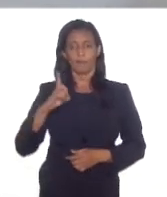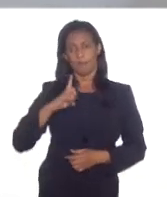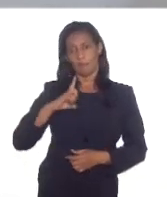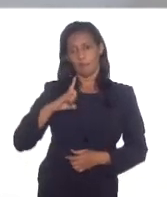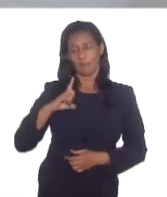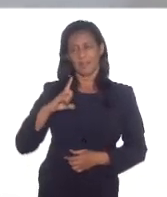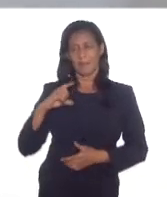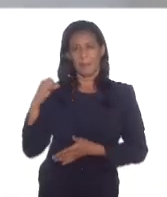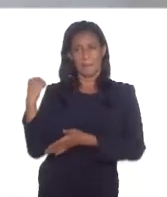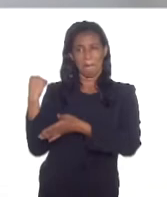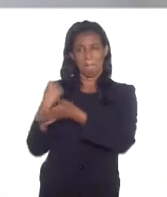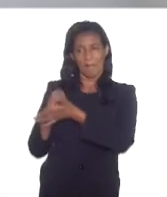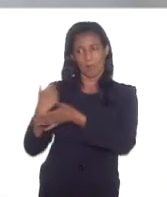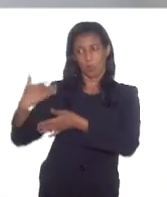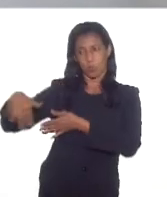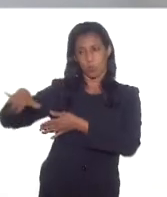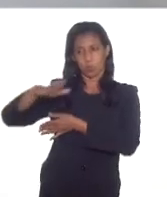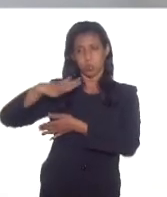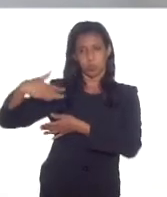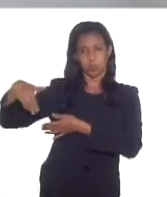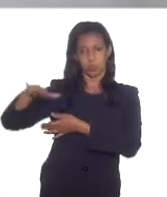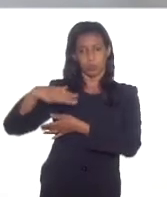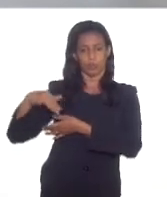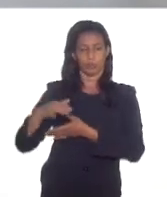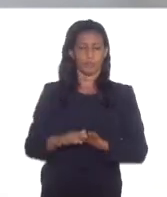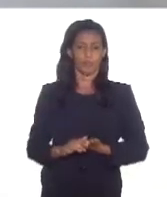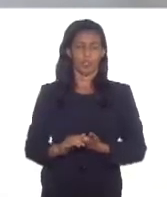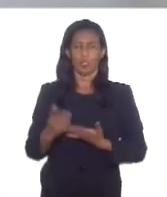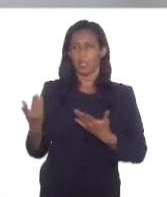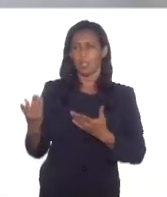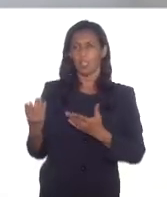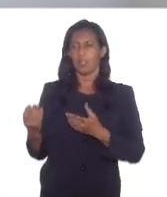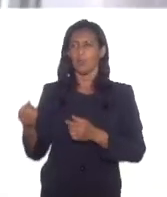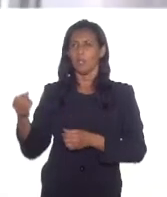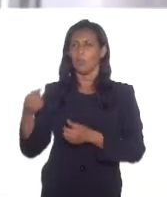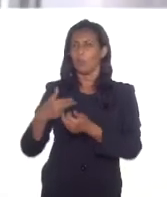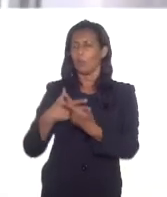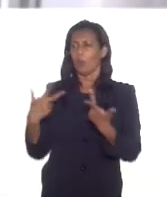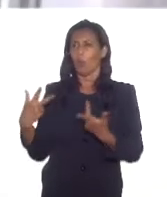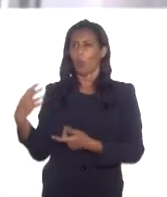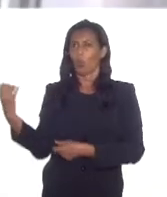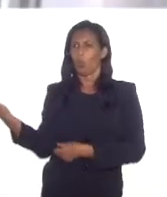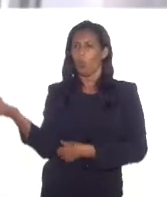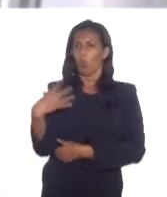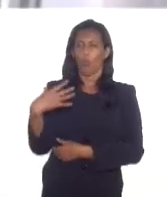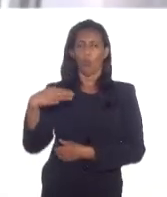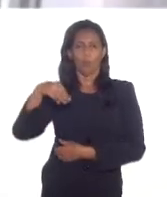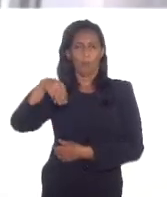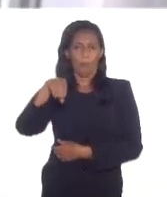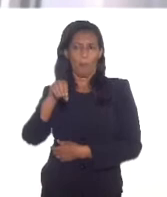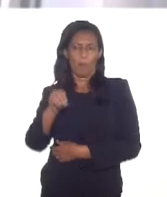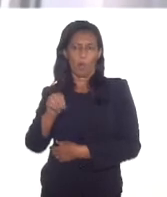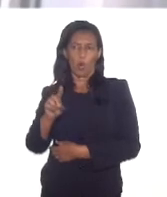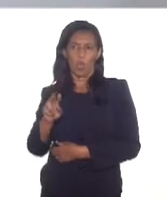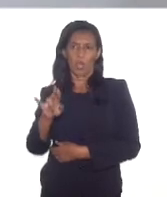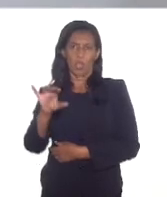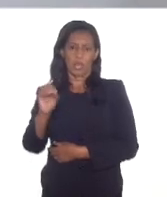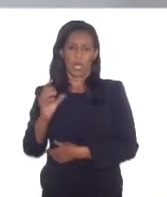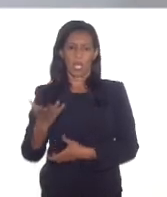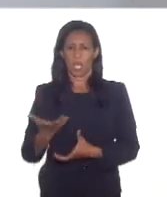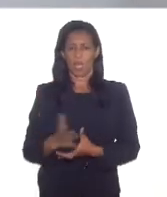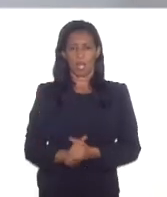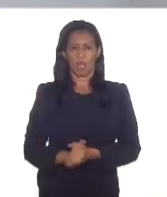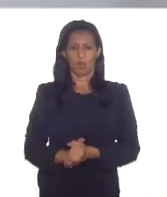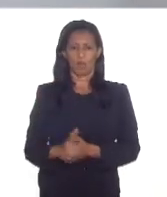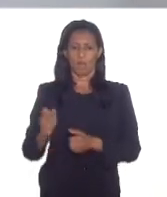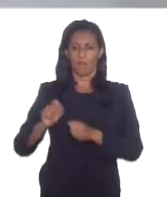menor impacto naquela região possível. E trazer ali uma coisa mais moderna, um Porto Madeiro, por exemplo, ali